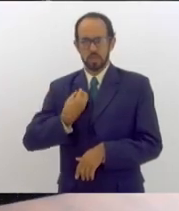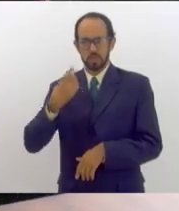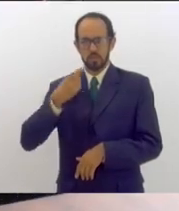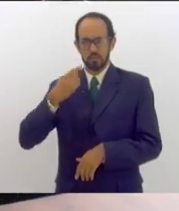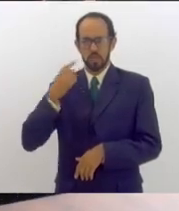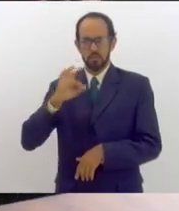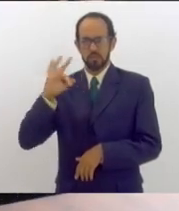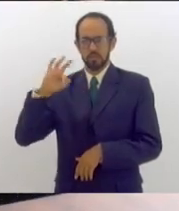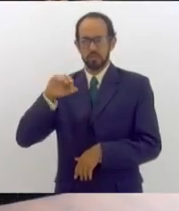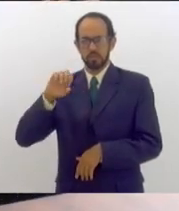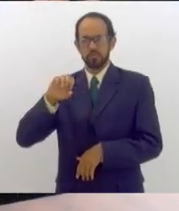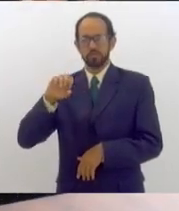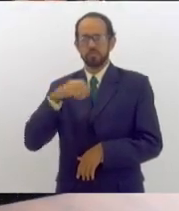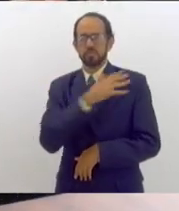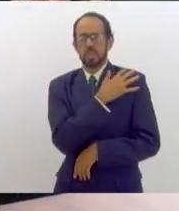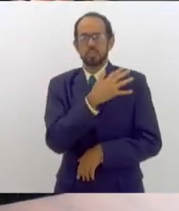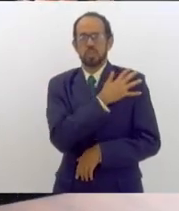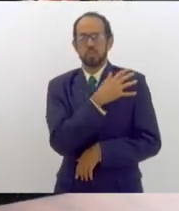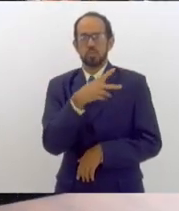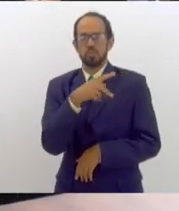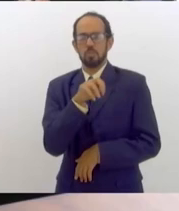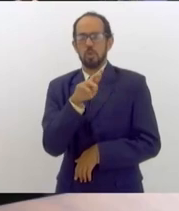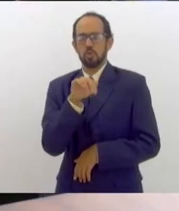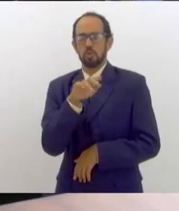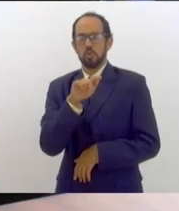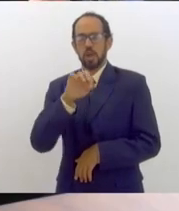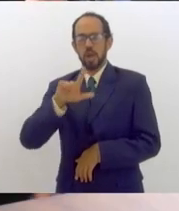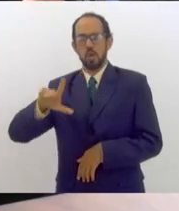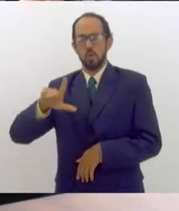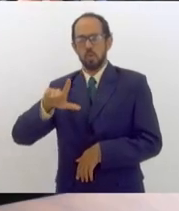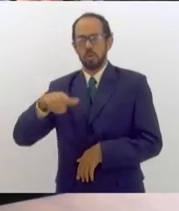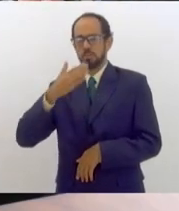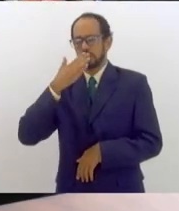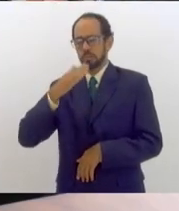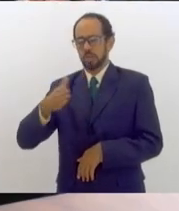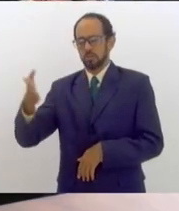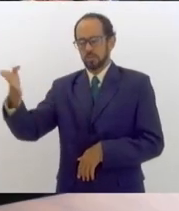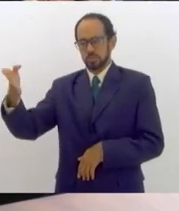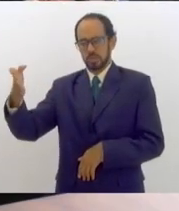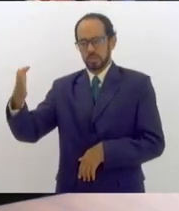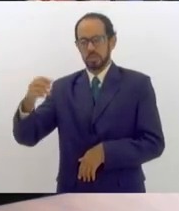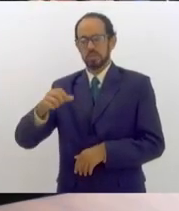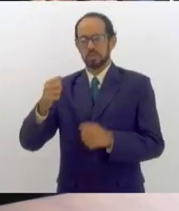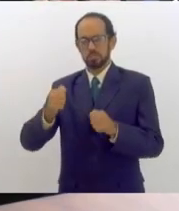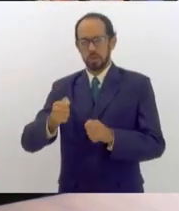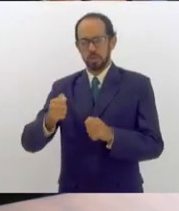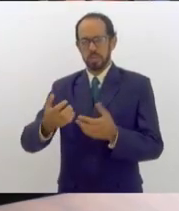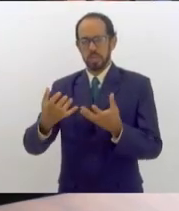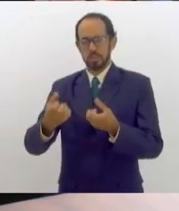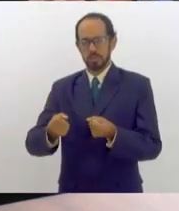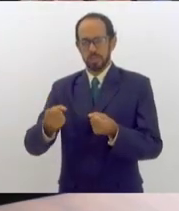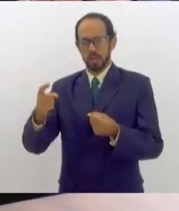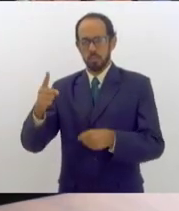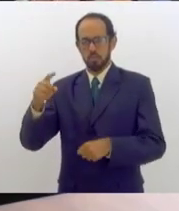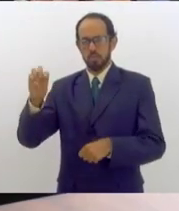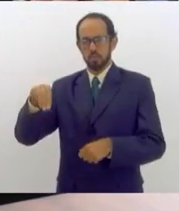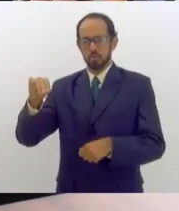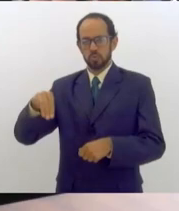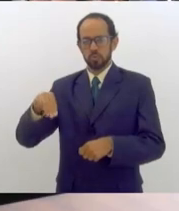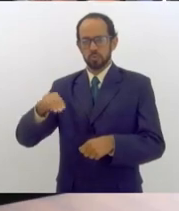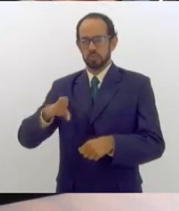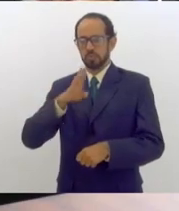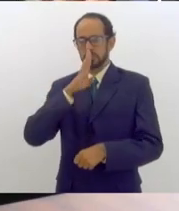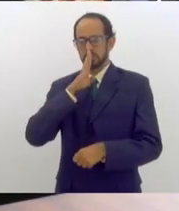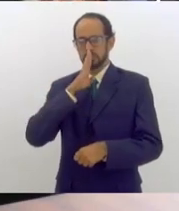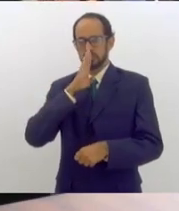e pedi a vossa excelência a senhora presidente que possa definir um minuto de silêncio em